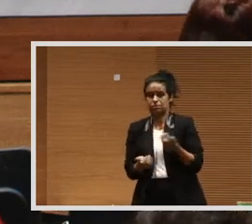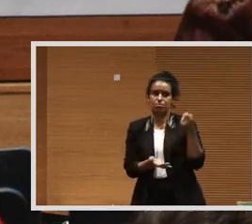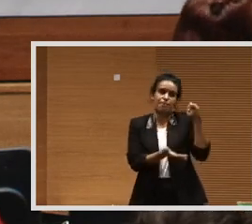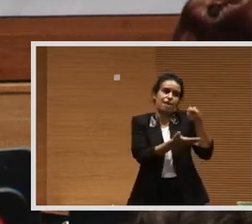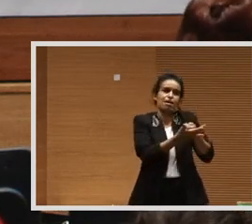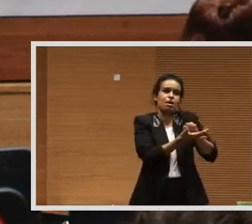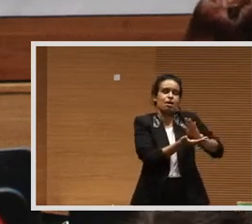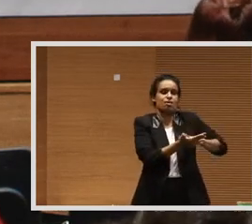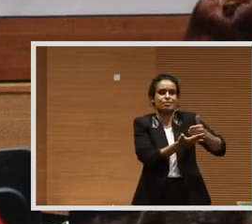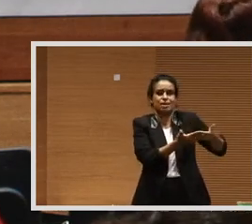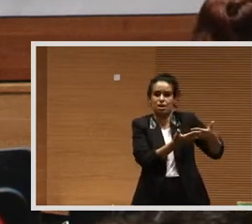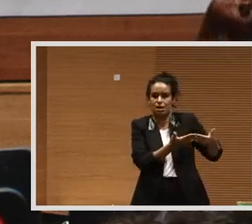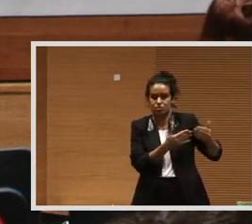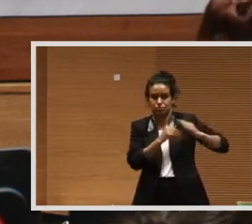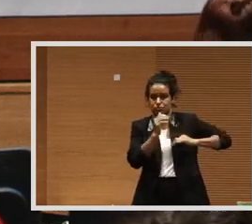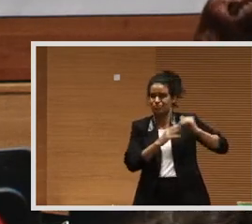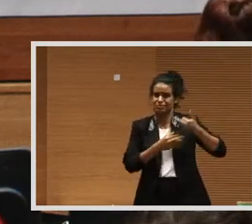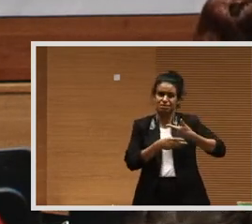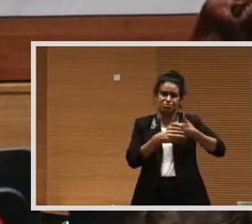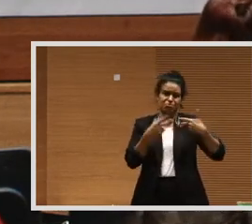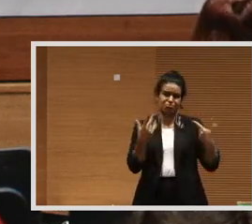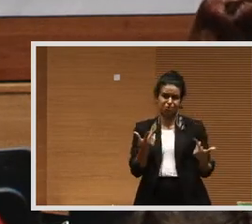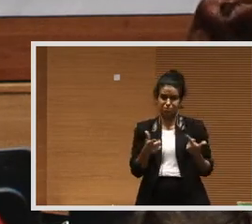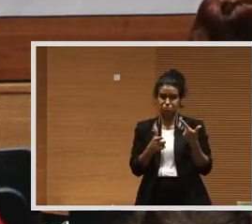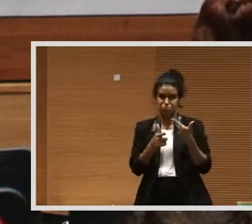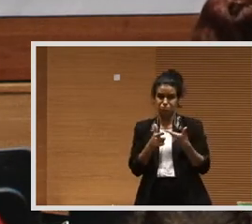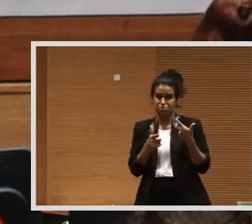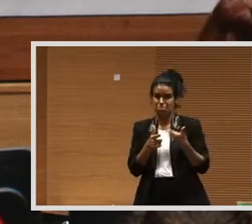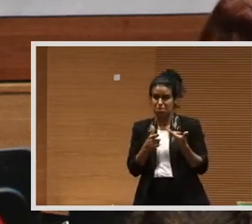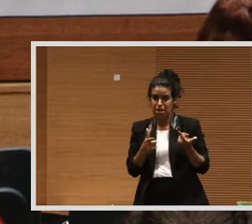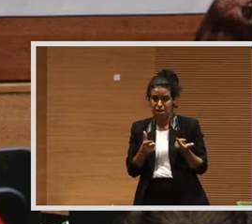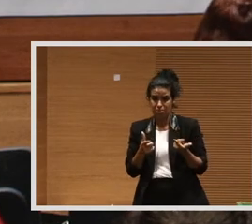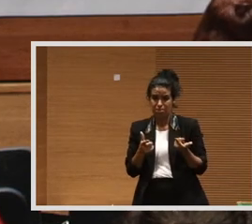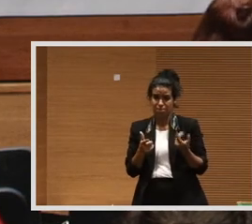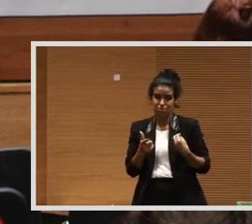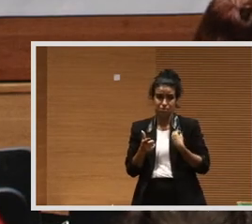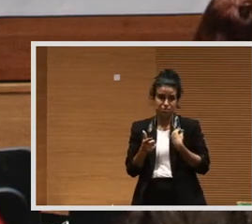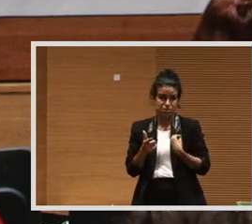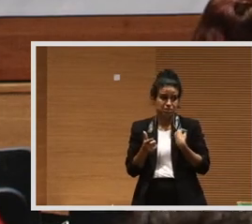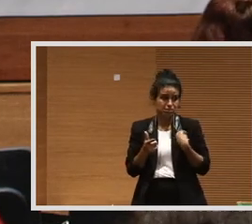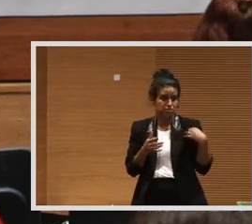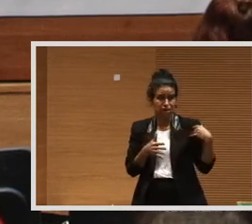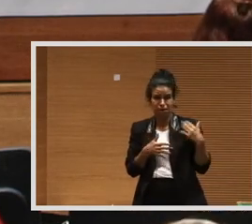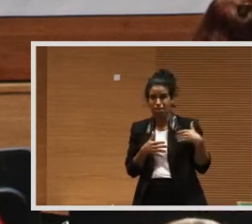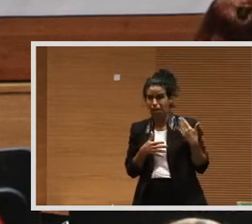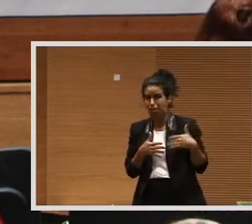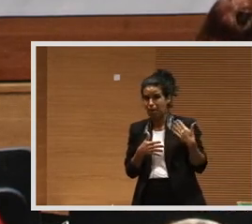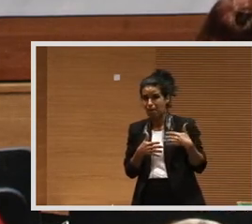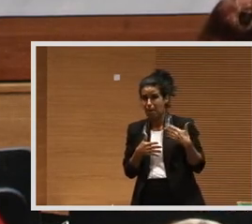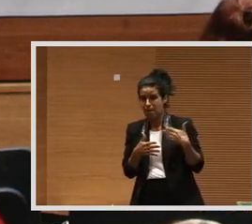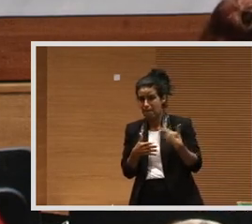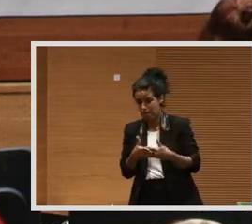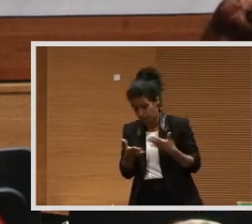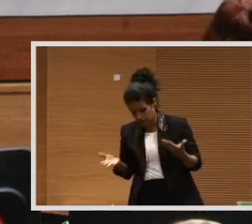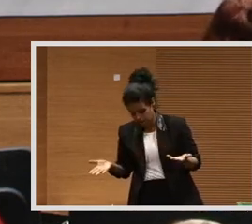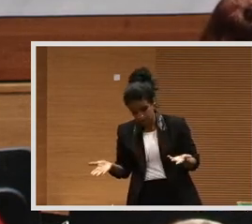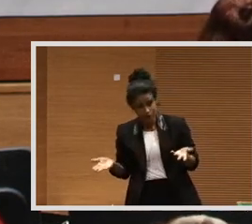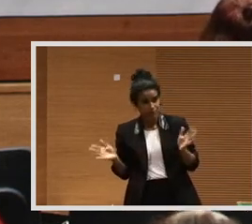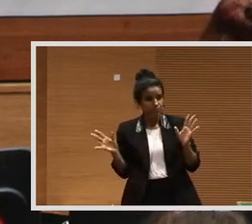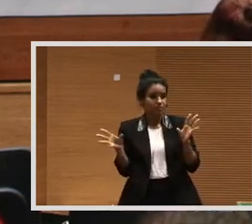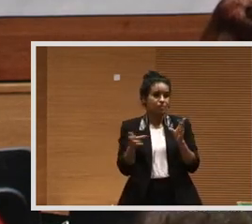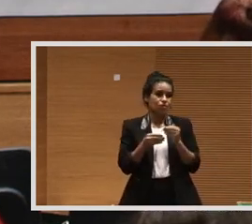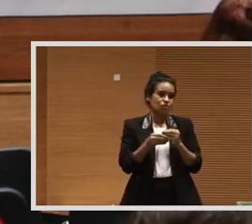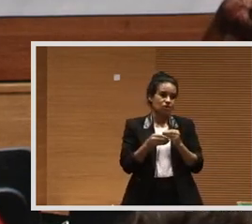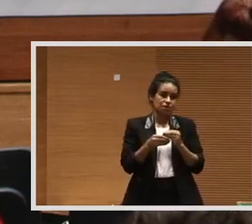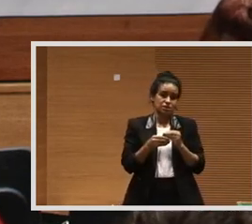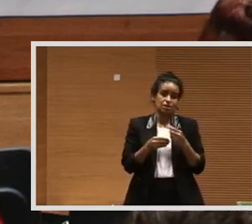um profissional. Então tem, são várias questões mais ainda na vida dessa pessoa que vai carregando o resto da vida. E aí, só para fechar, eu lembrei